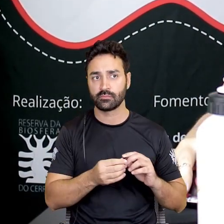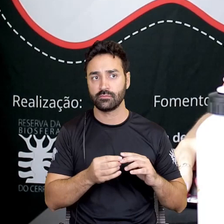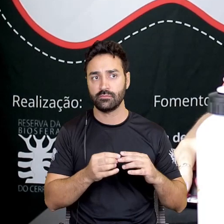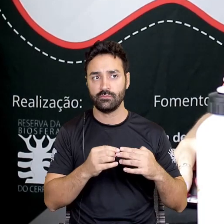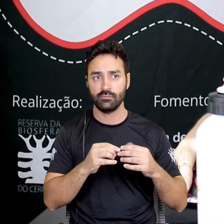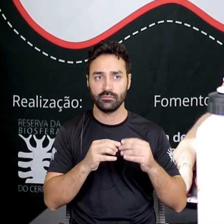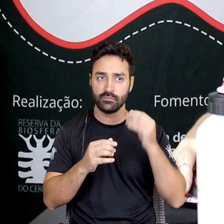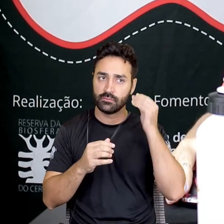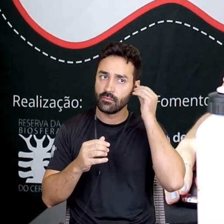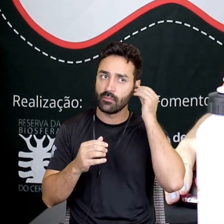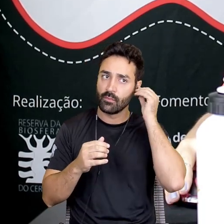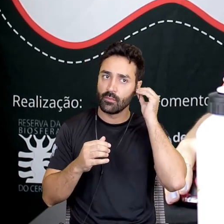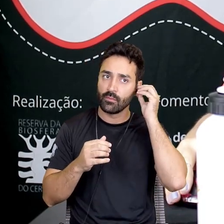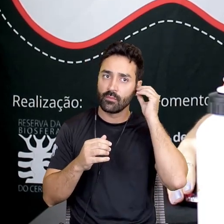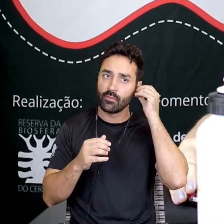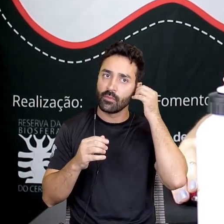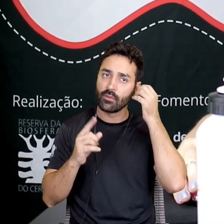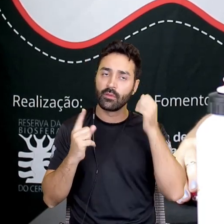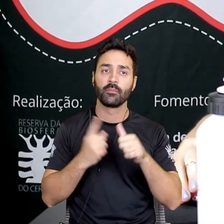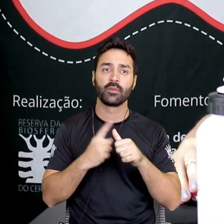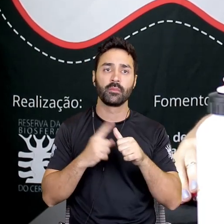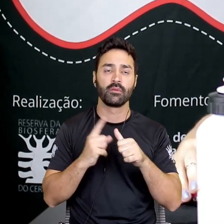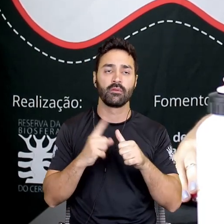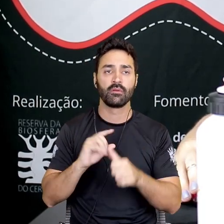primeira pessoa que eu vou chamar é a Camila.